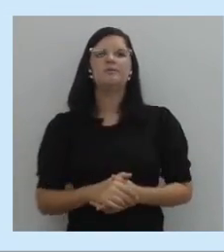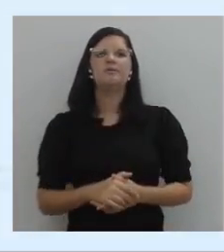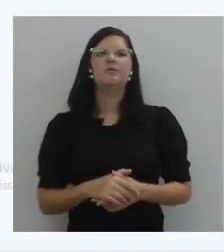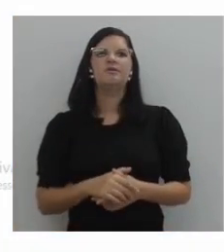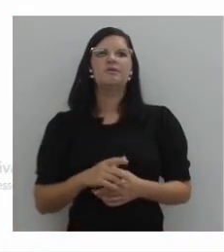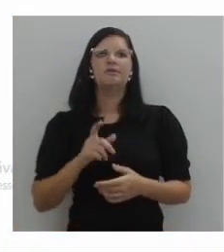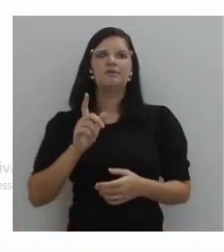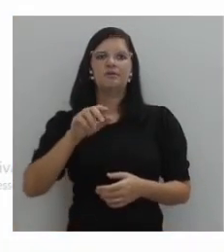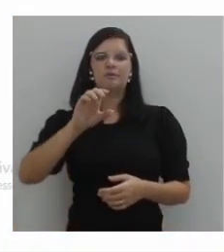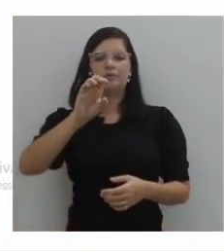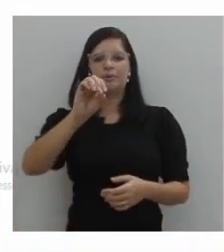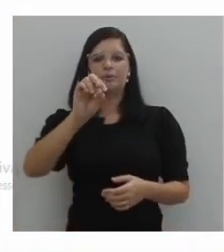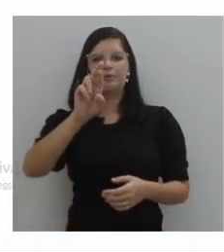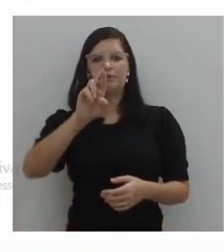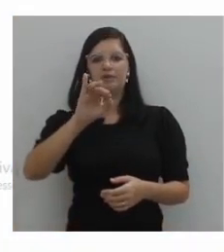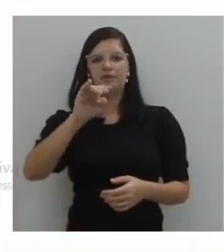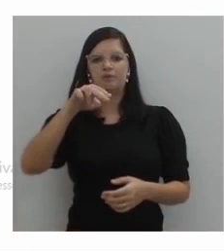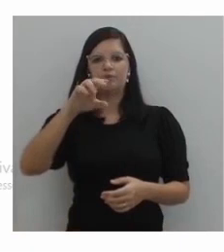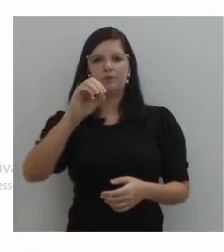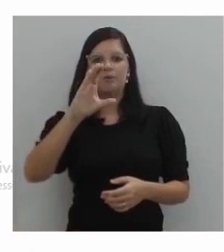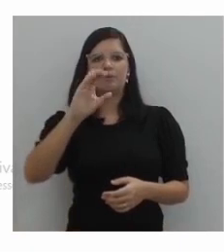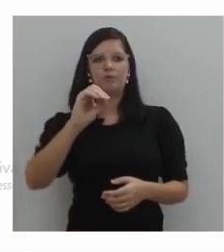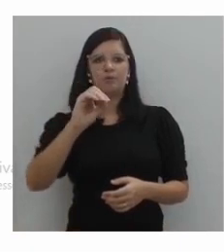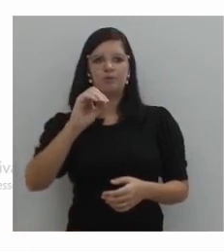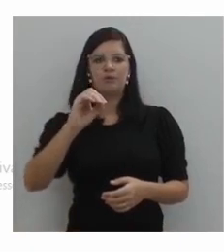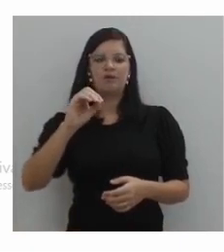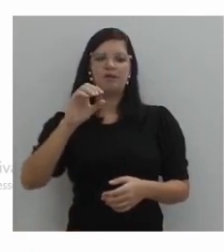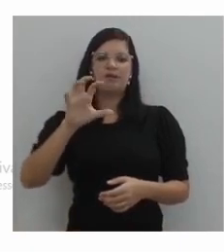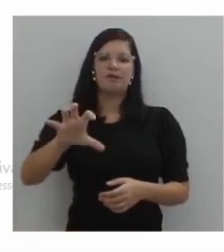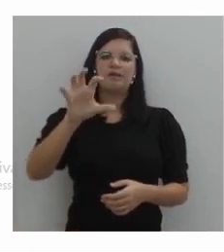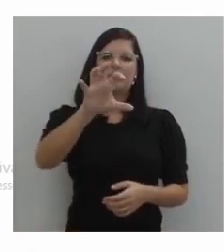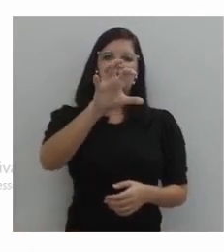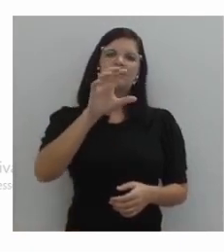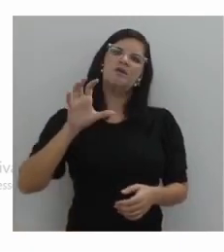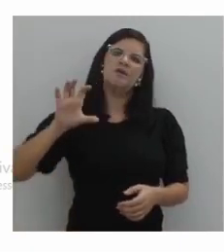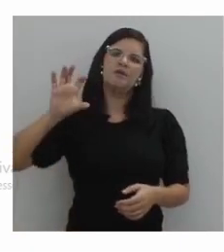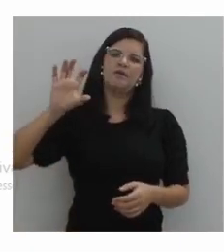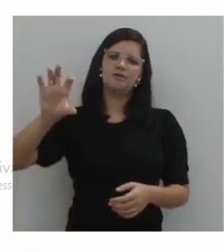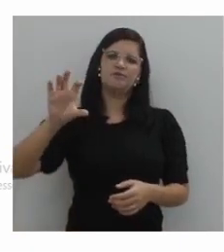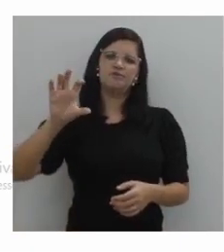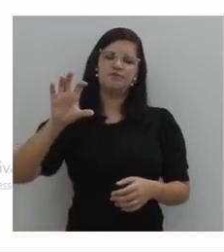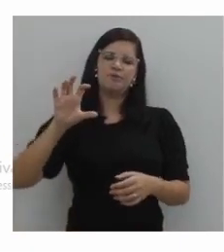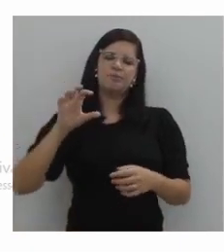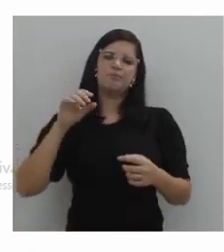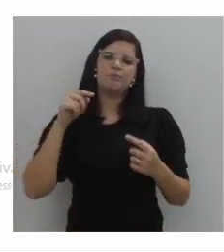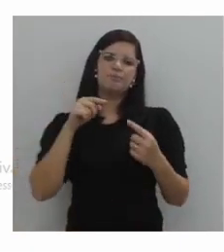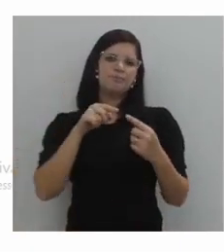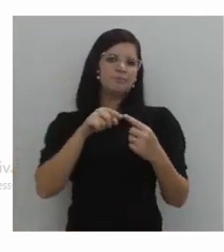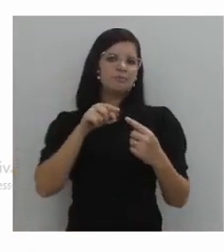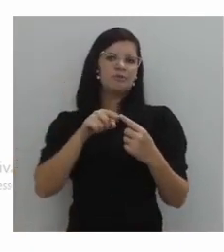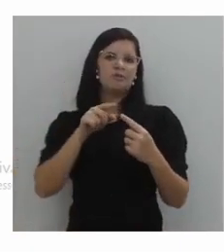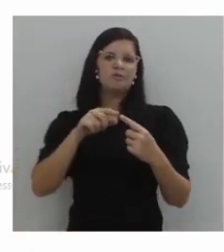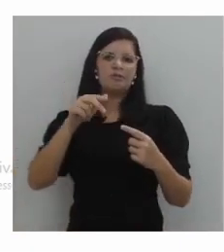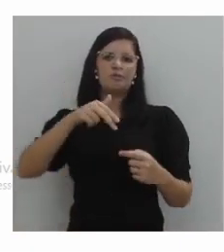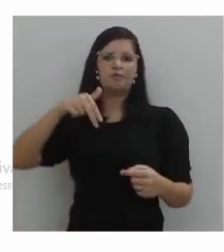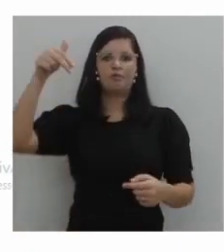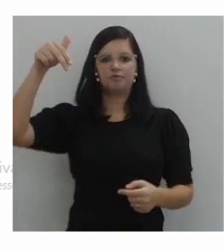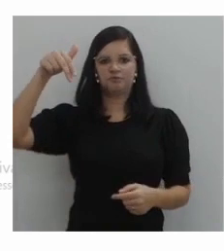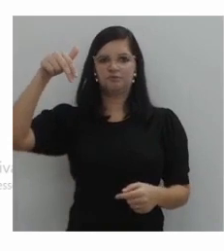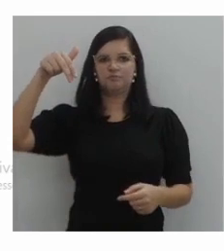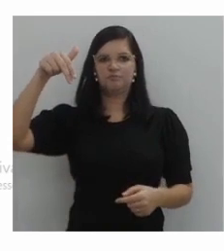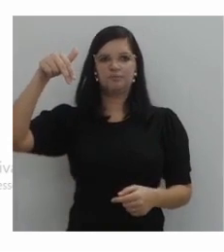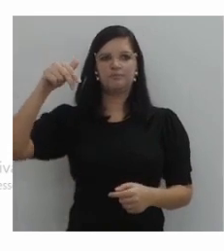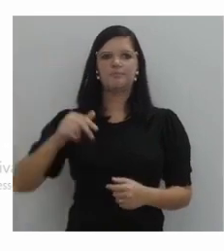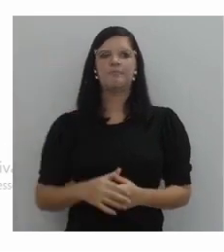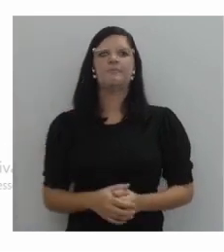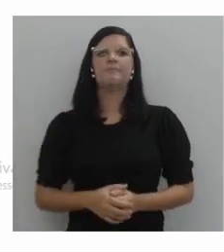tela mais uma vez. Então, essa região hidrográfica aí é uma região mais voltada para o setor norte, tá?